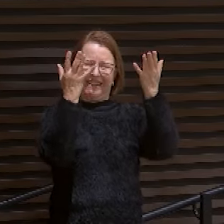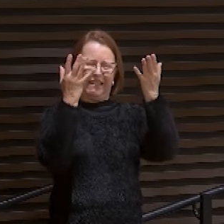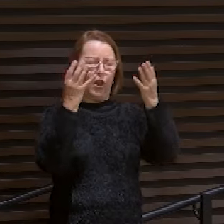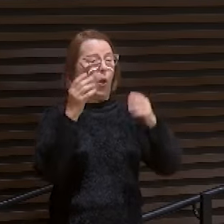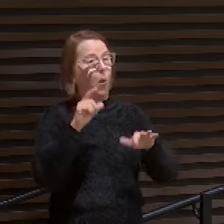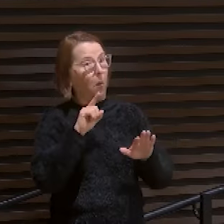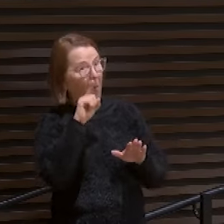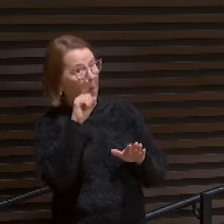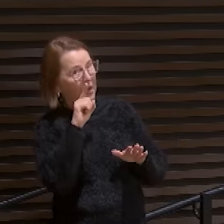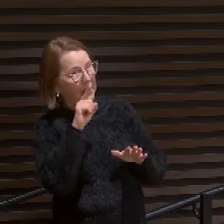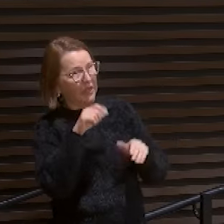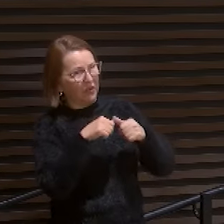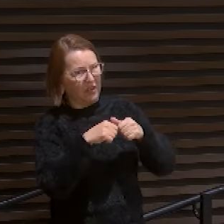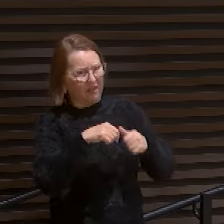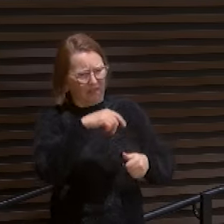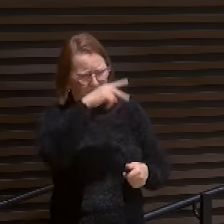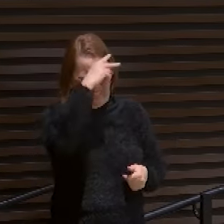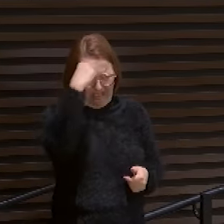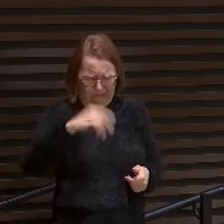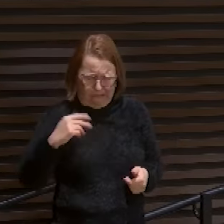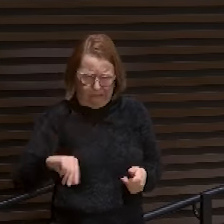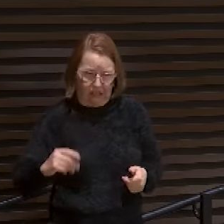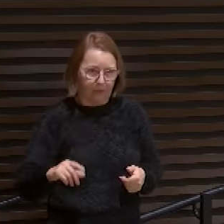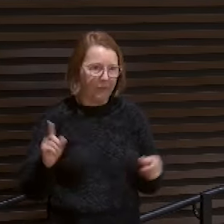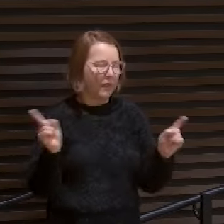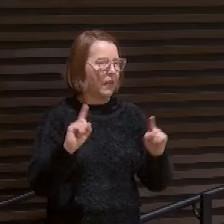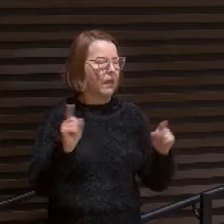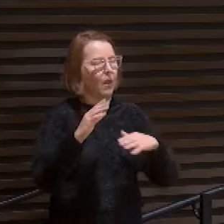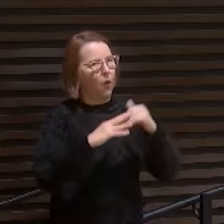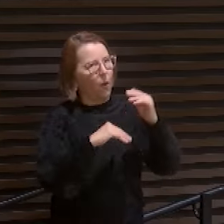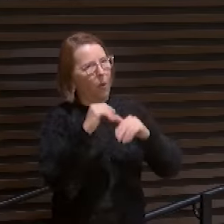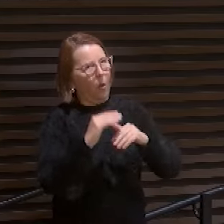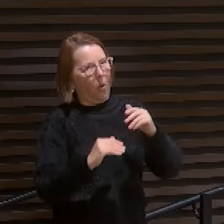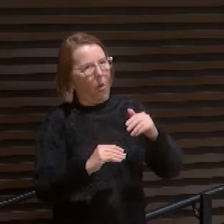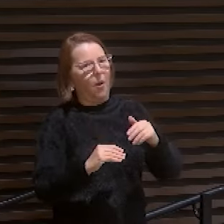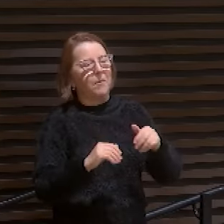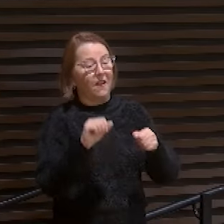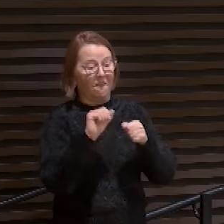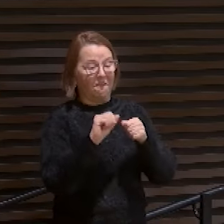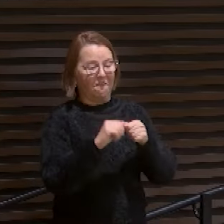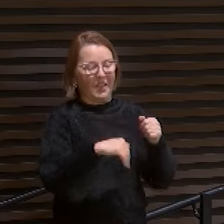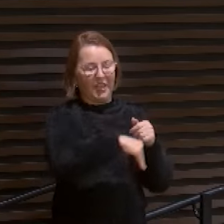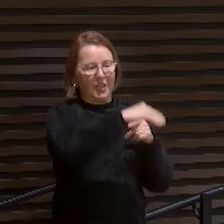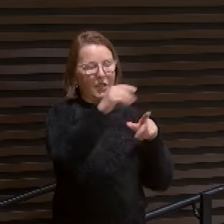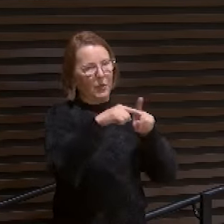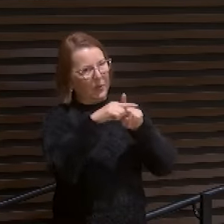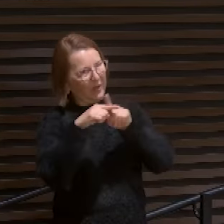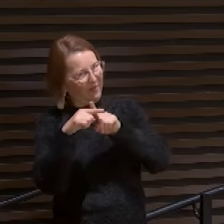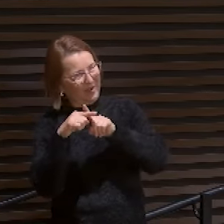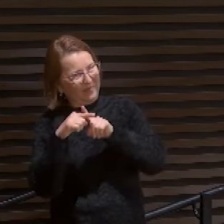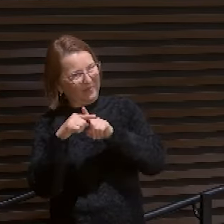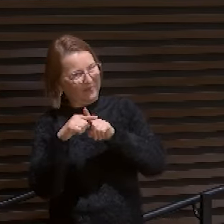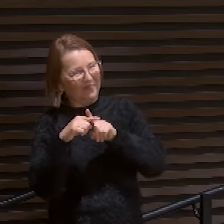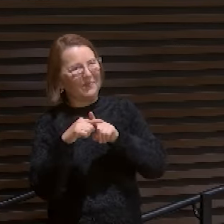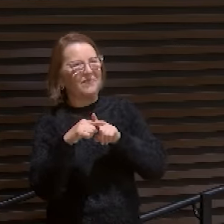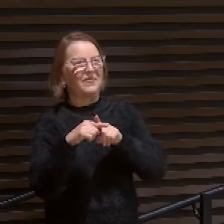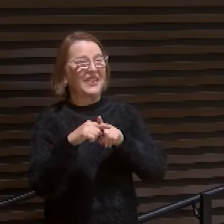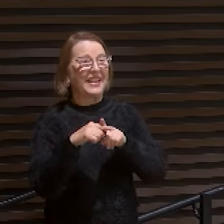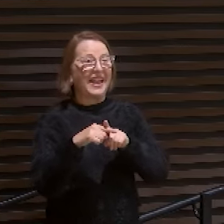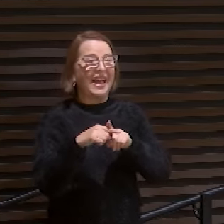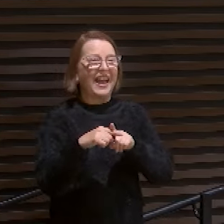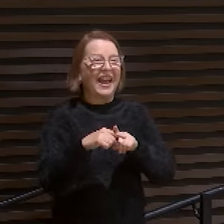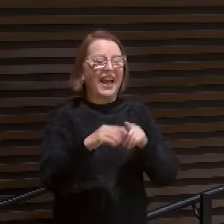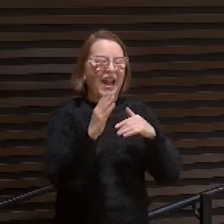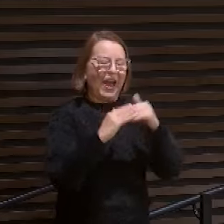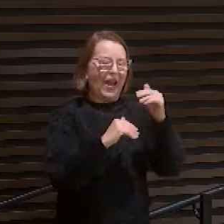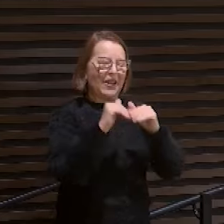aí. Isso é feitiçaria. Isso não é a obra que foi realizada no Calvário. Essa é suficiente e traz descanso para as nossas